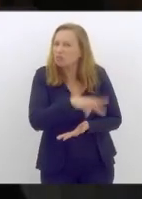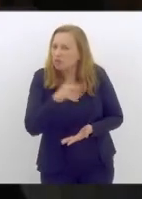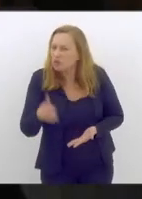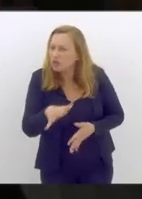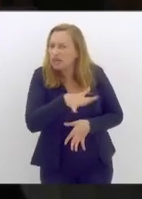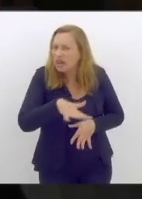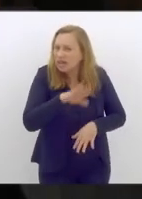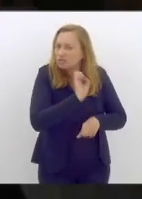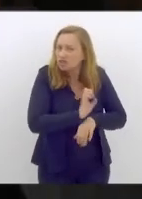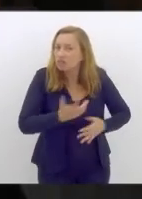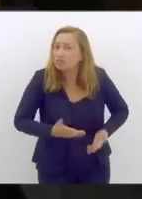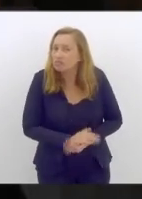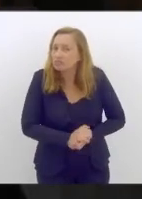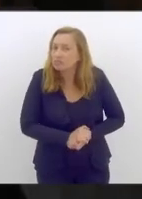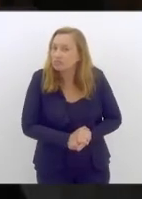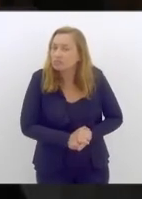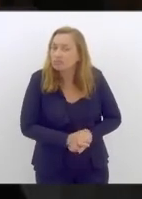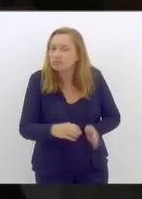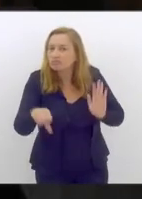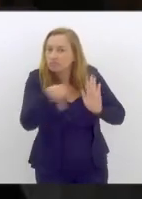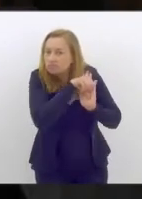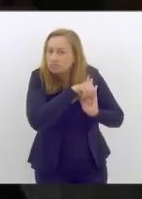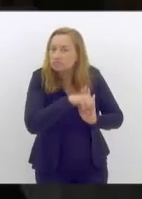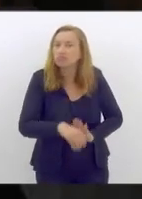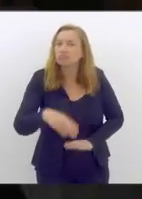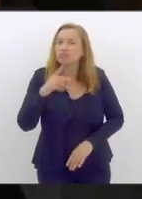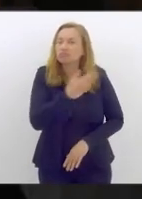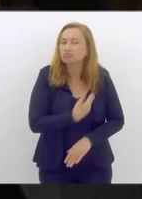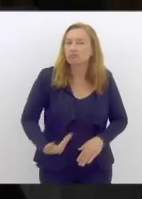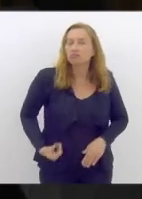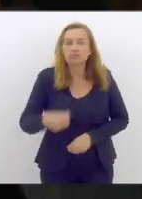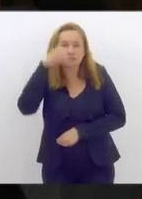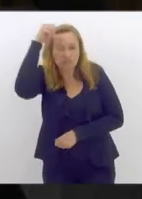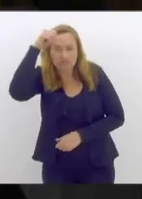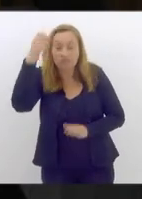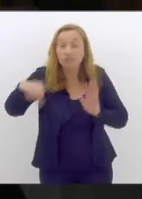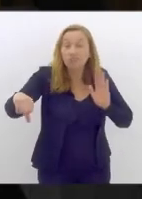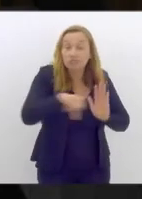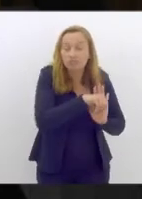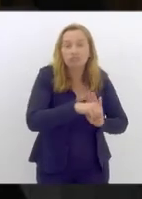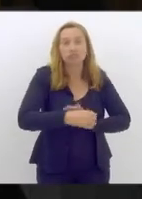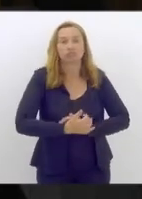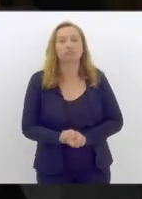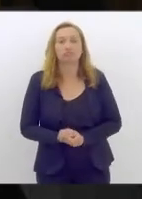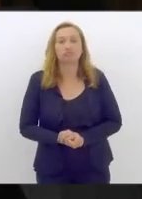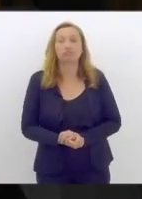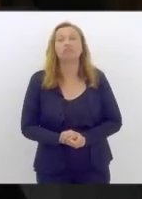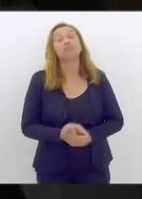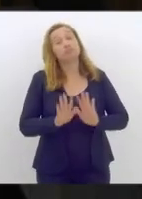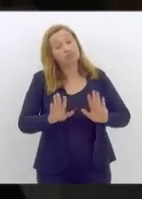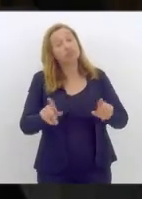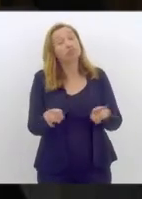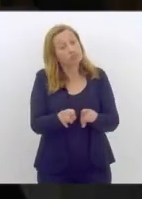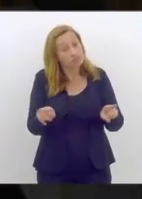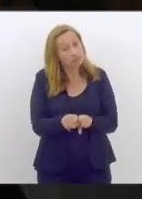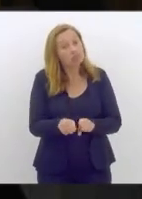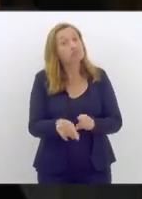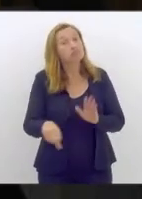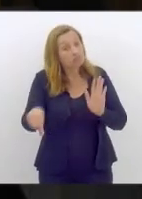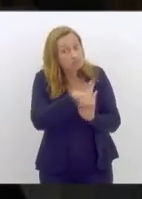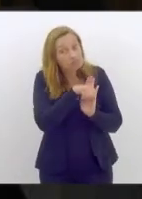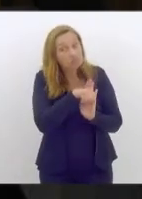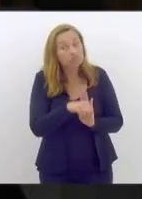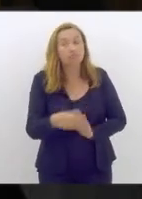do Estado se é criminoso Governador Cláudio Castro isso é criminoso aliás como também é criminoso